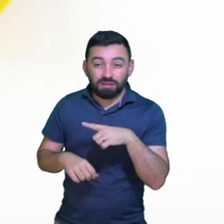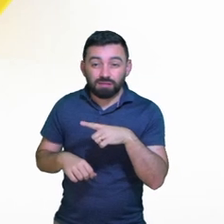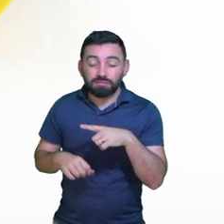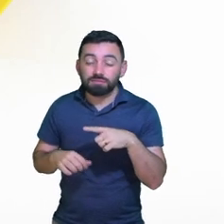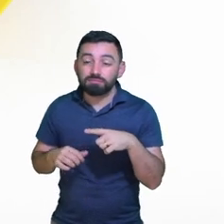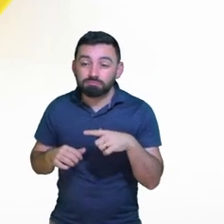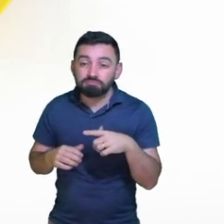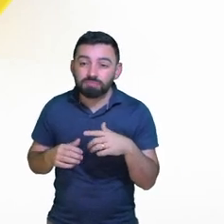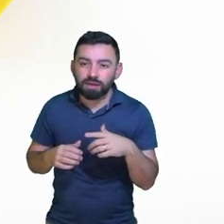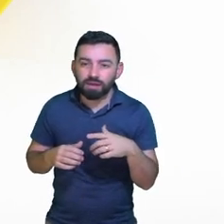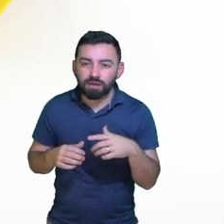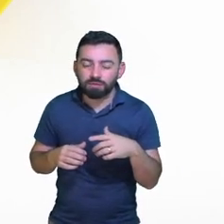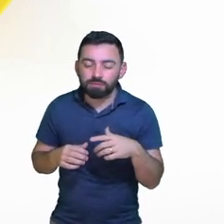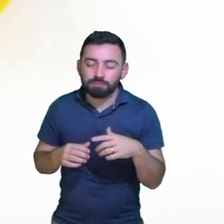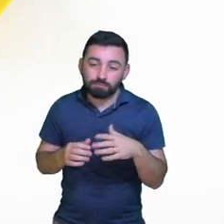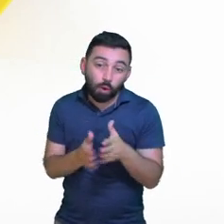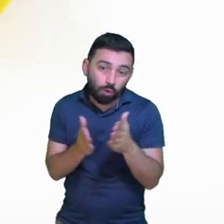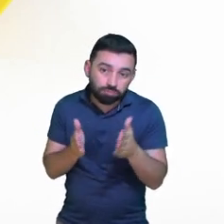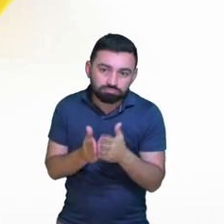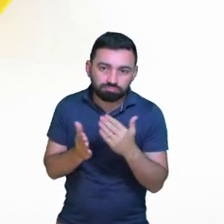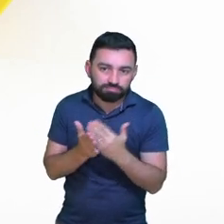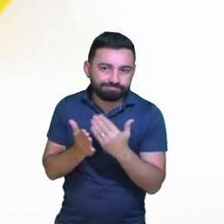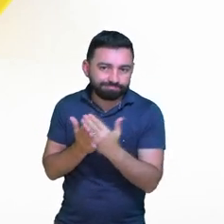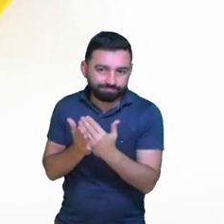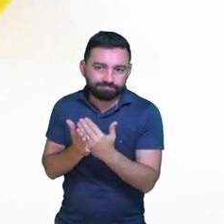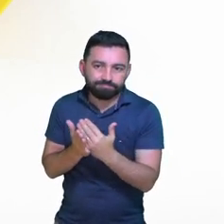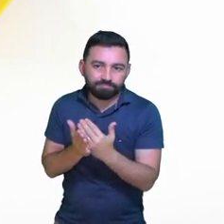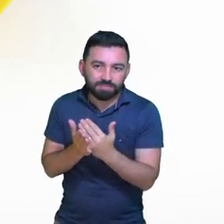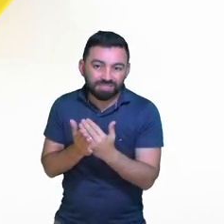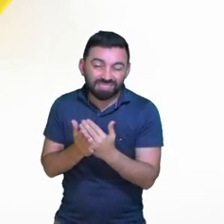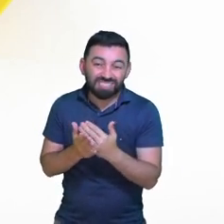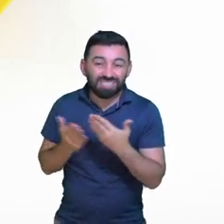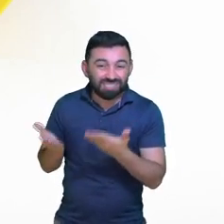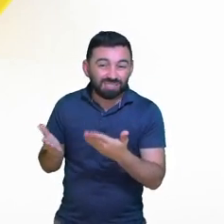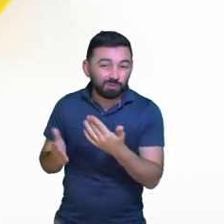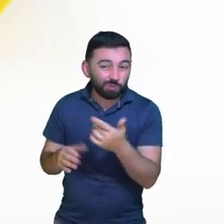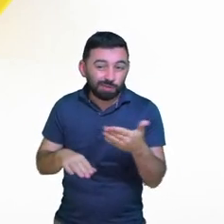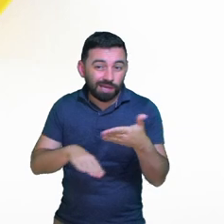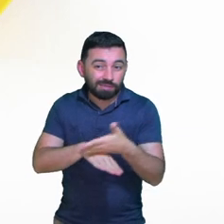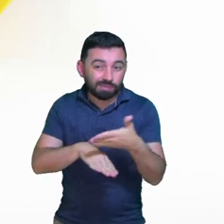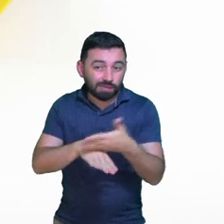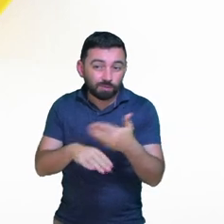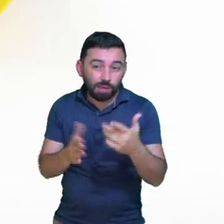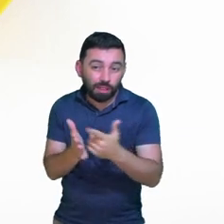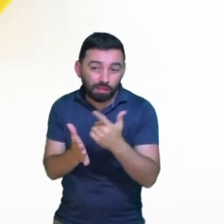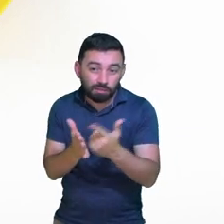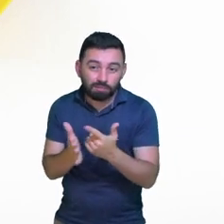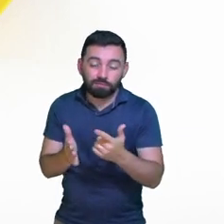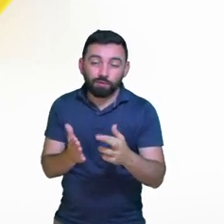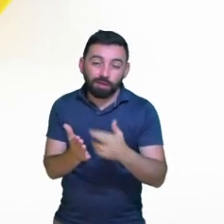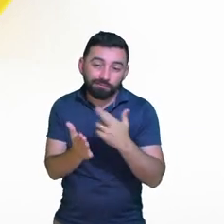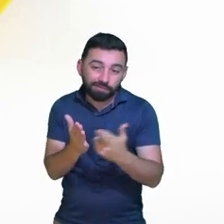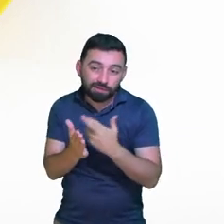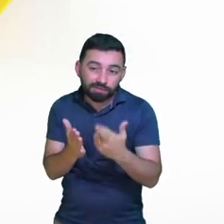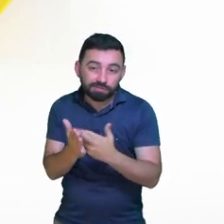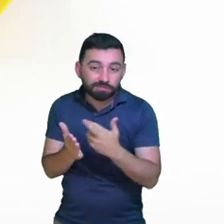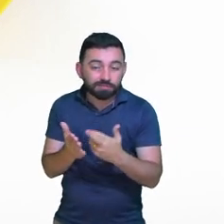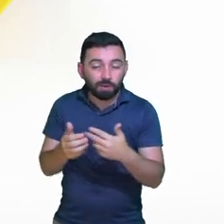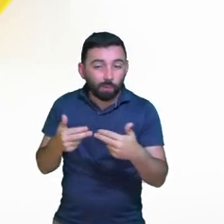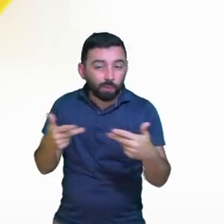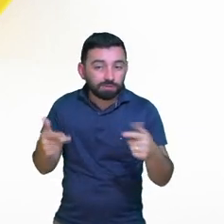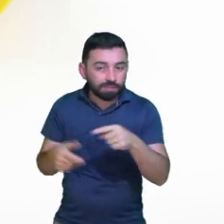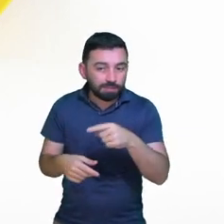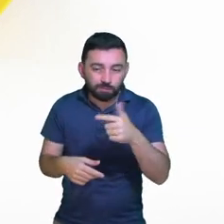mais mais baixa significa o quê que esse aluno não teve muito acesso a livro a revista e a uma série de outras